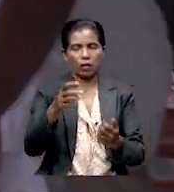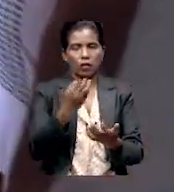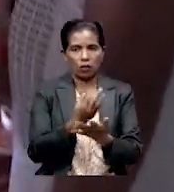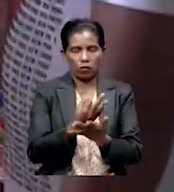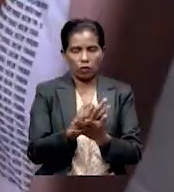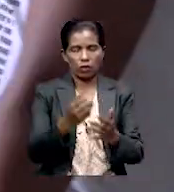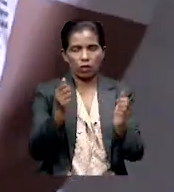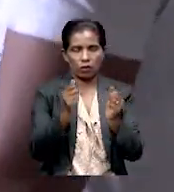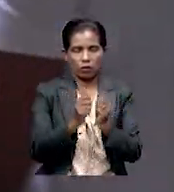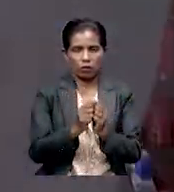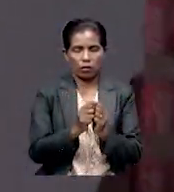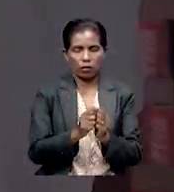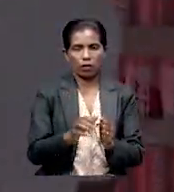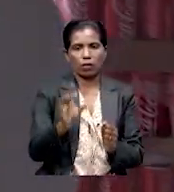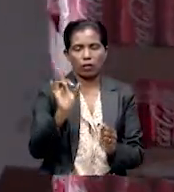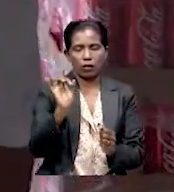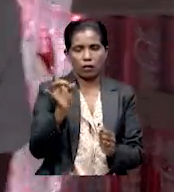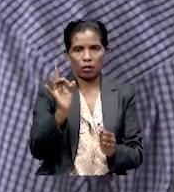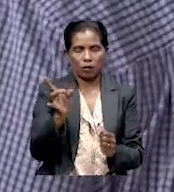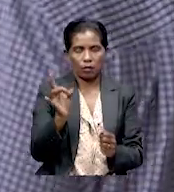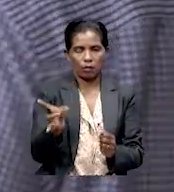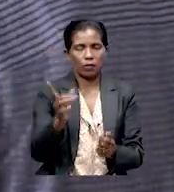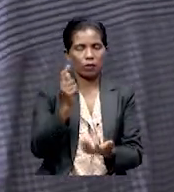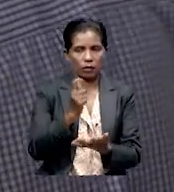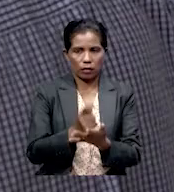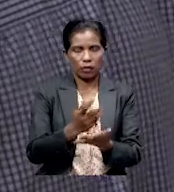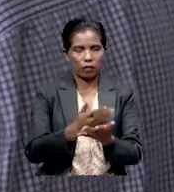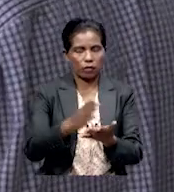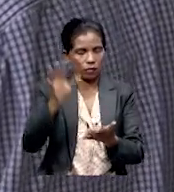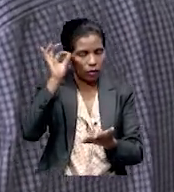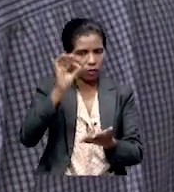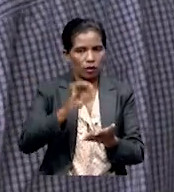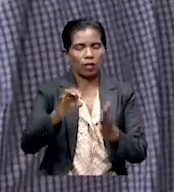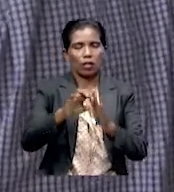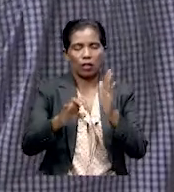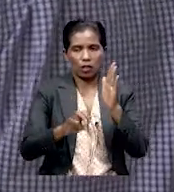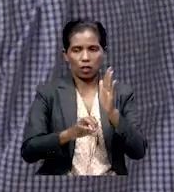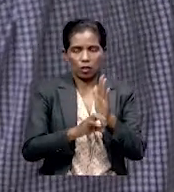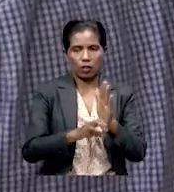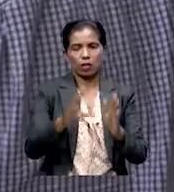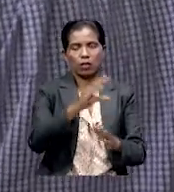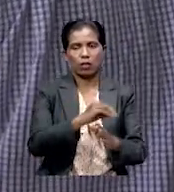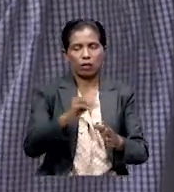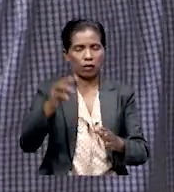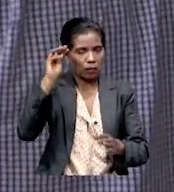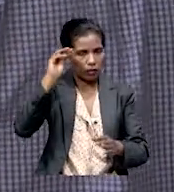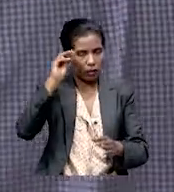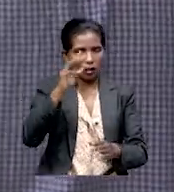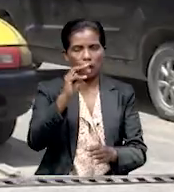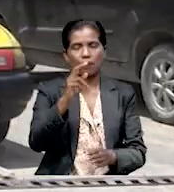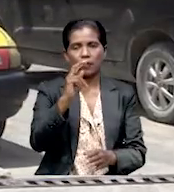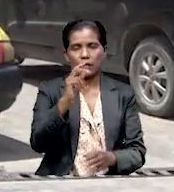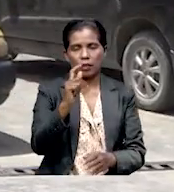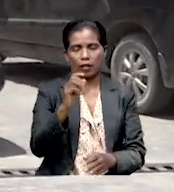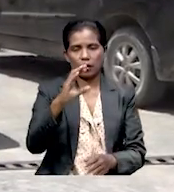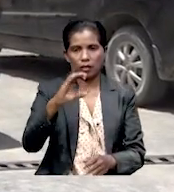montante dólar americano tocou o alunulo, nebe faje ba Secretaria Estado Cooperativa no Ministério Turismo, Comércio